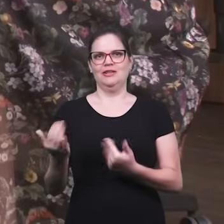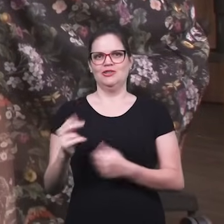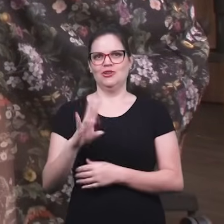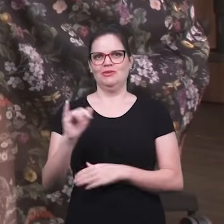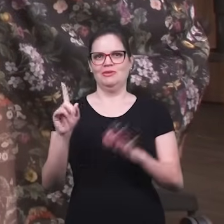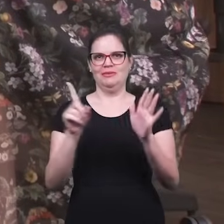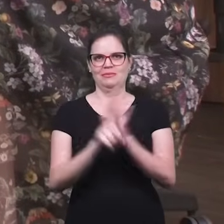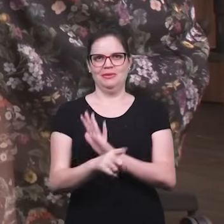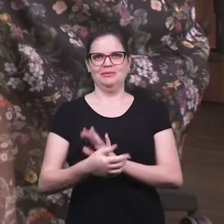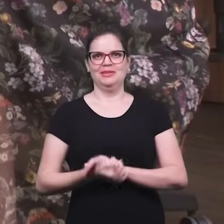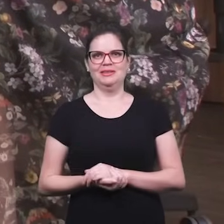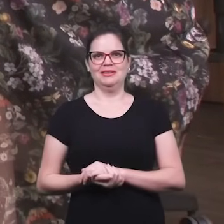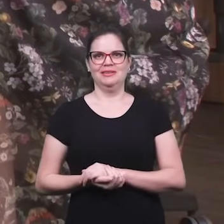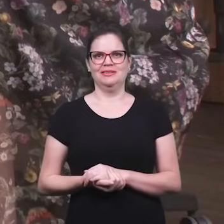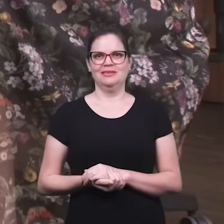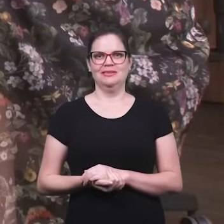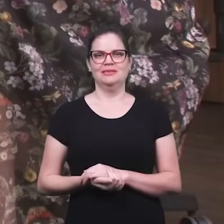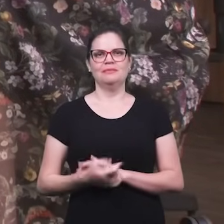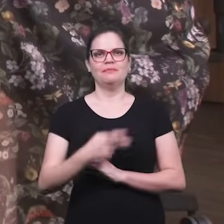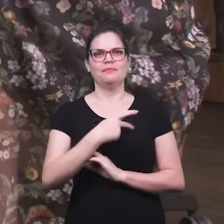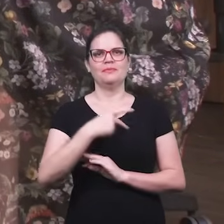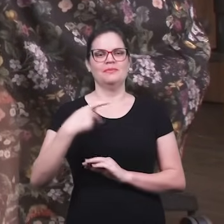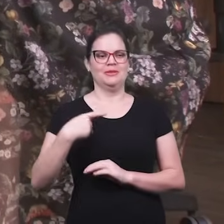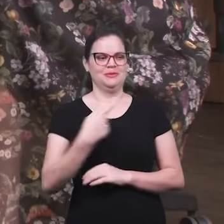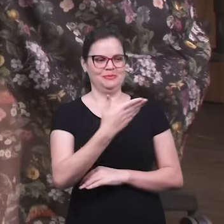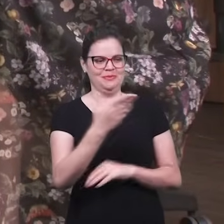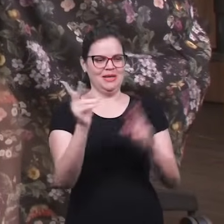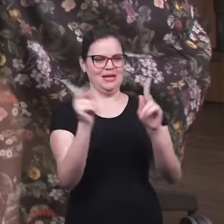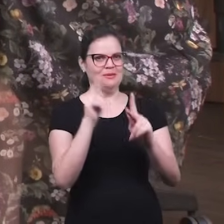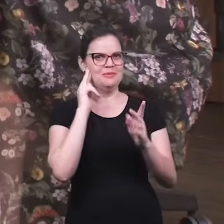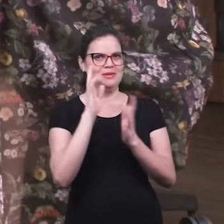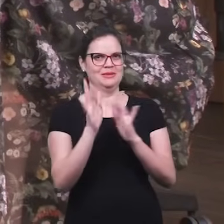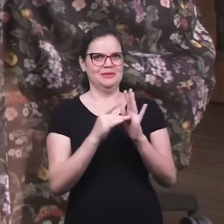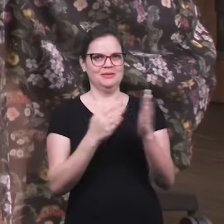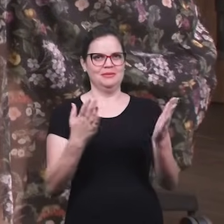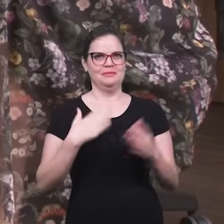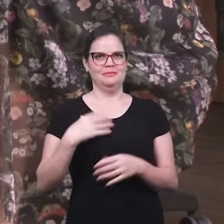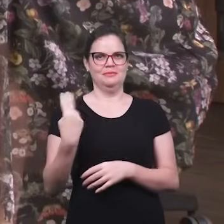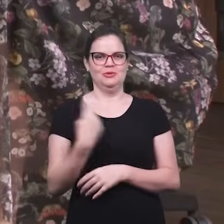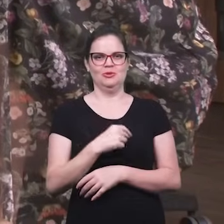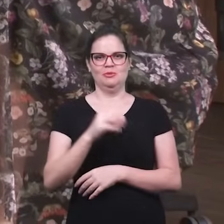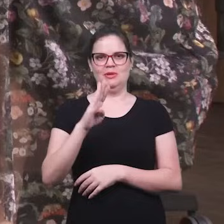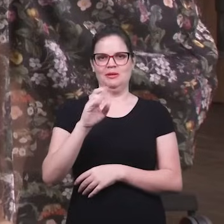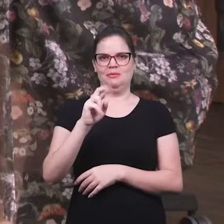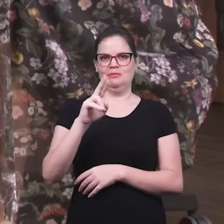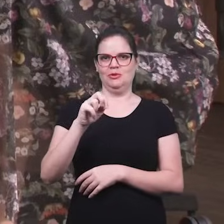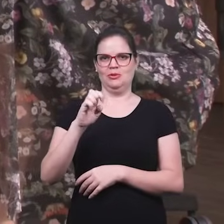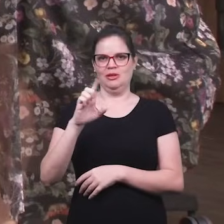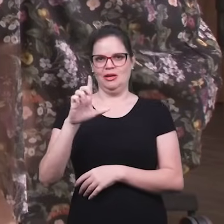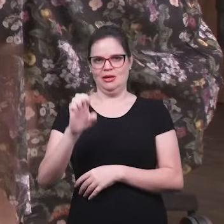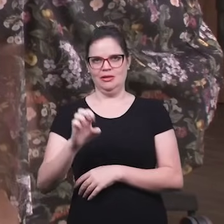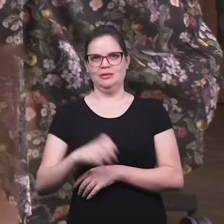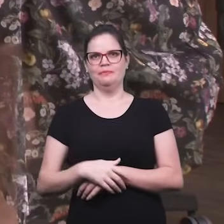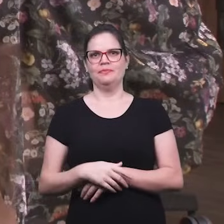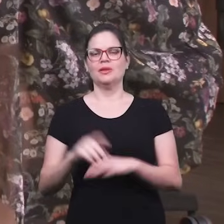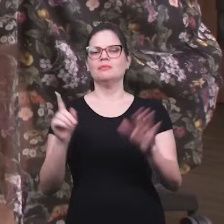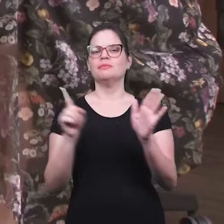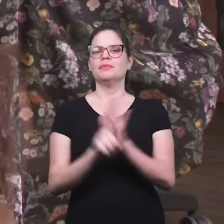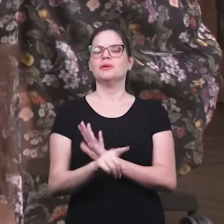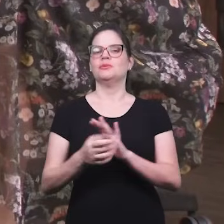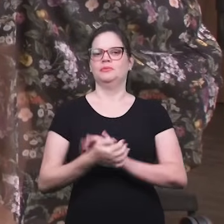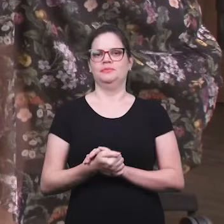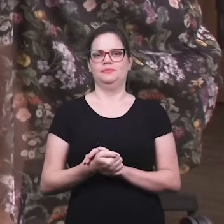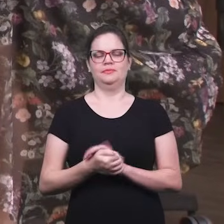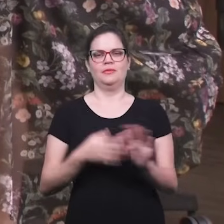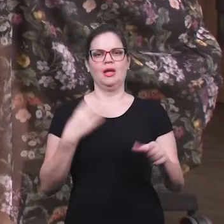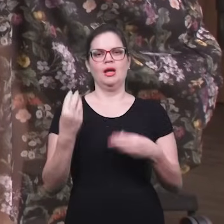uma pergunta. Paz Senhor, pastor. O meu nome é Brunelli. A minha pergunta é: de que